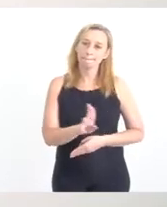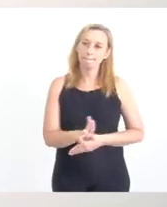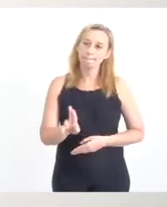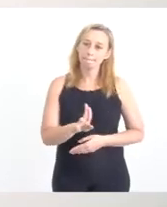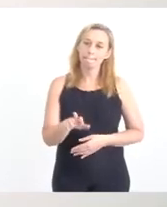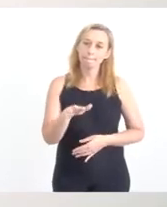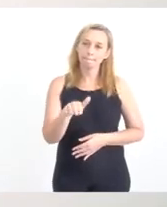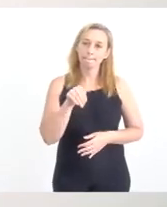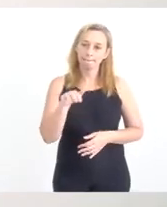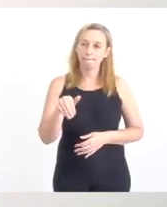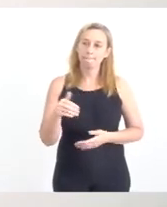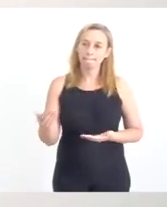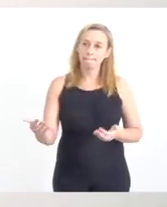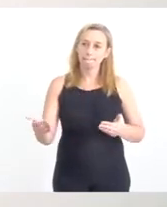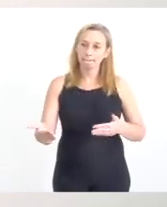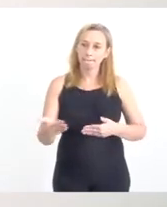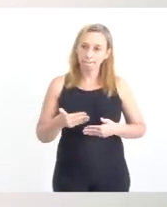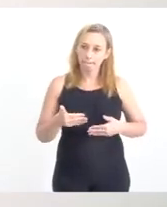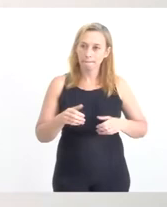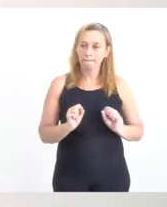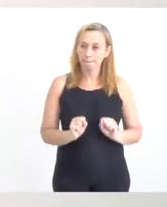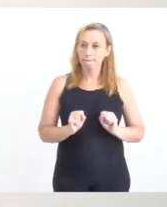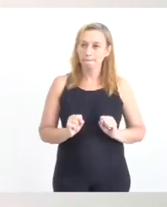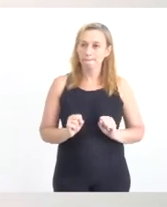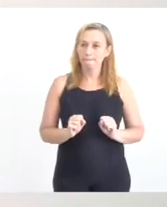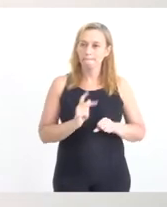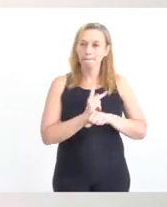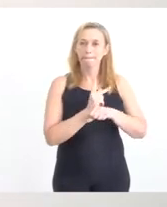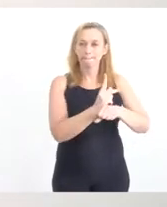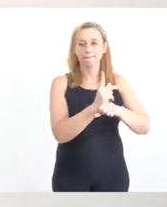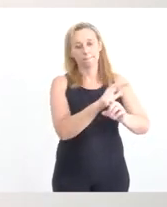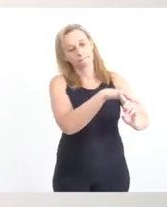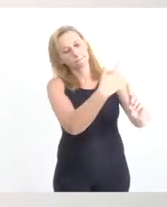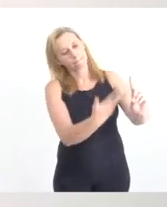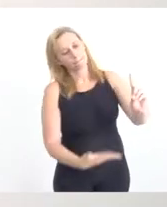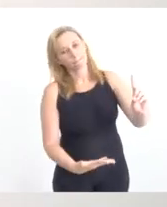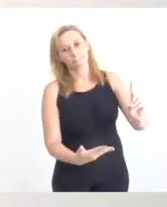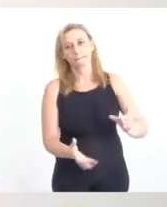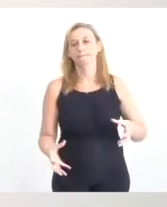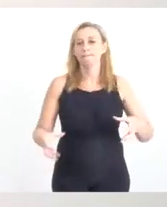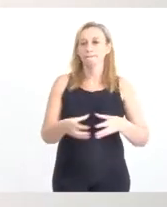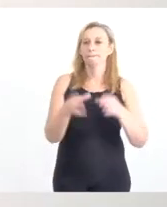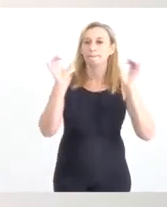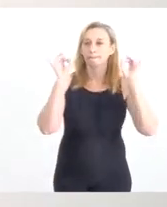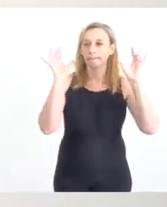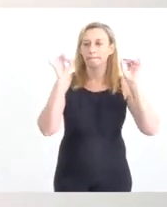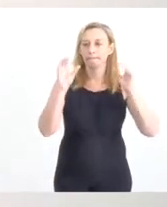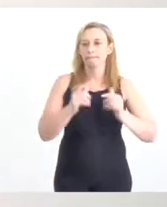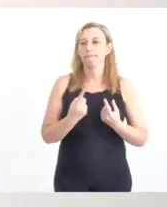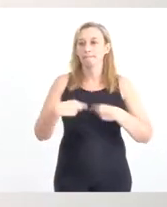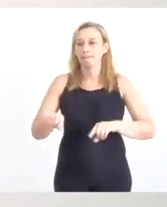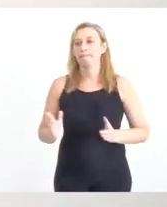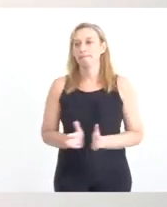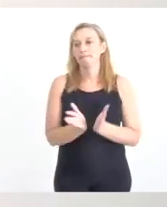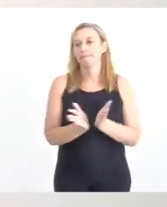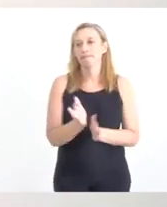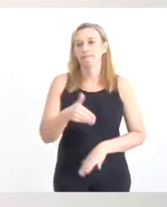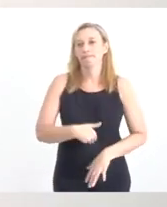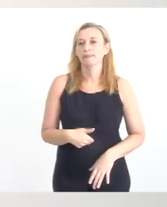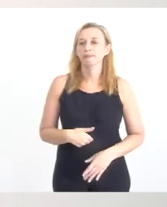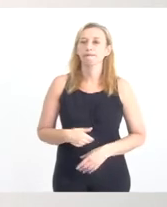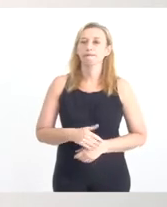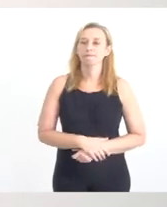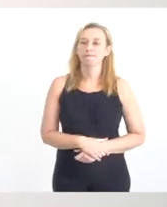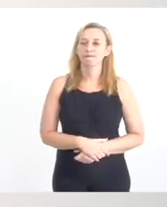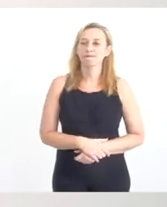nome é para que se aproximarem para a gente poder homenagear pela comissão especial de enfrentamento à miséria e combate à